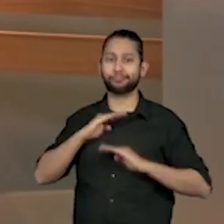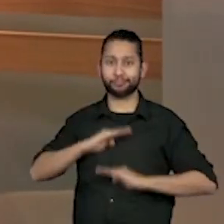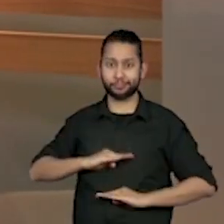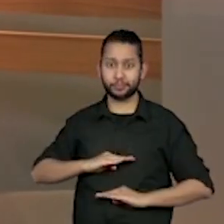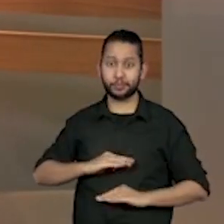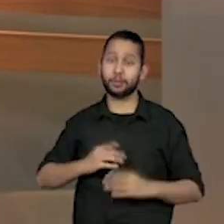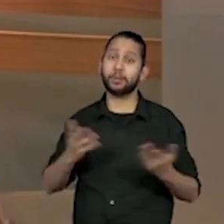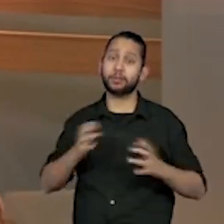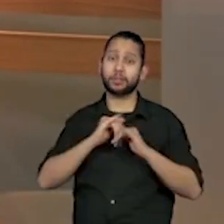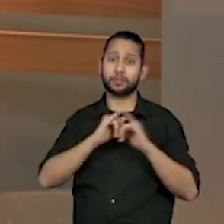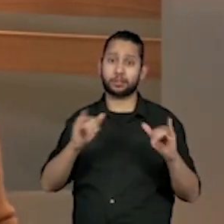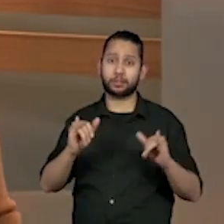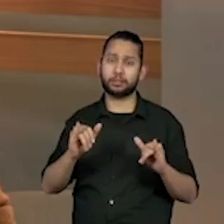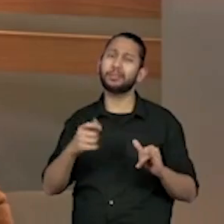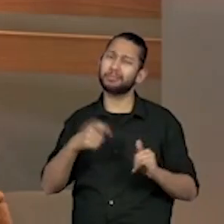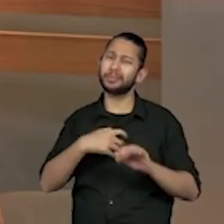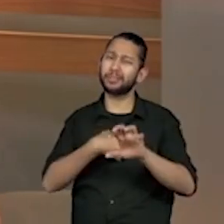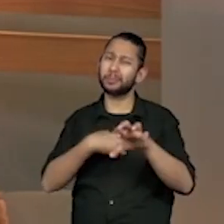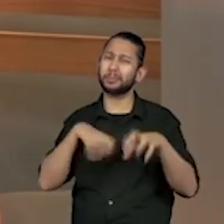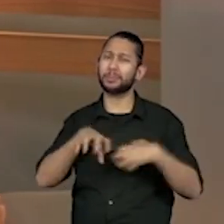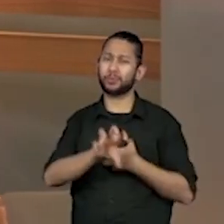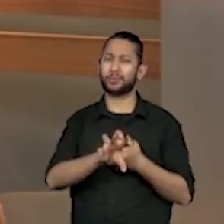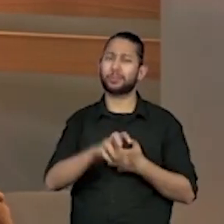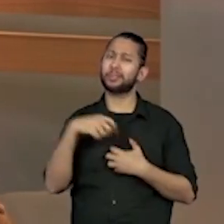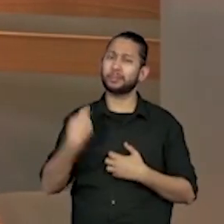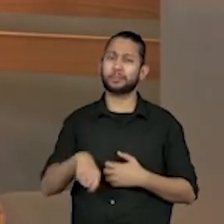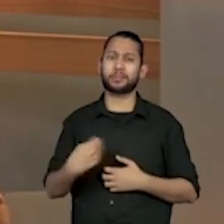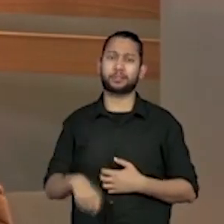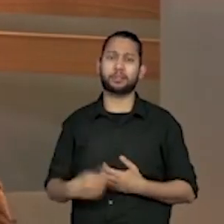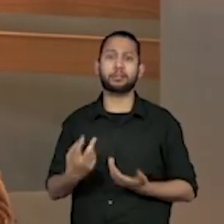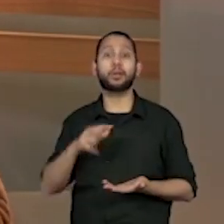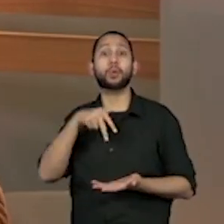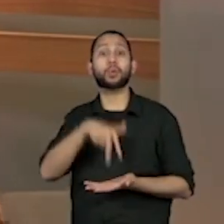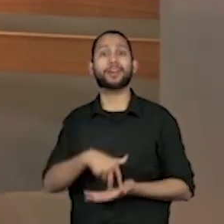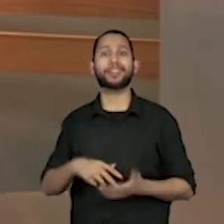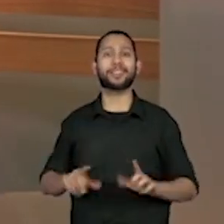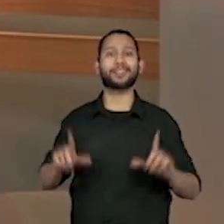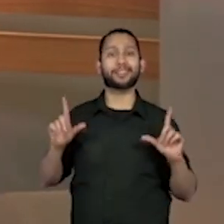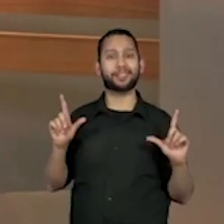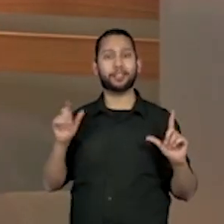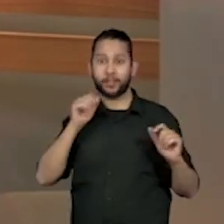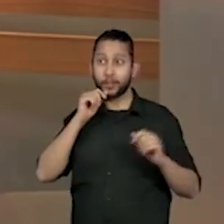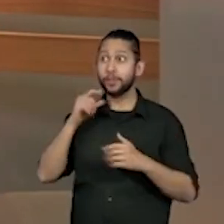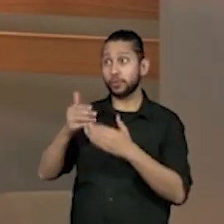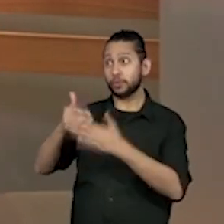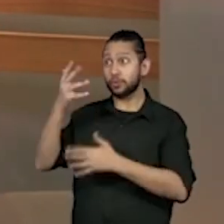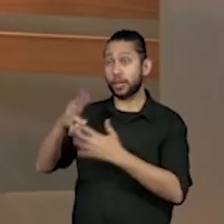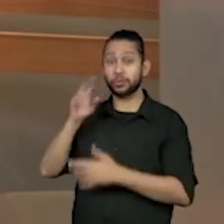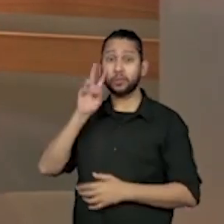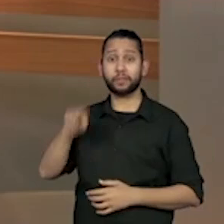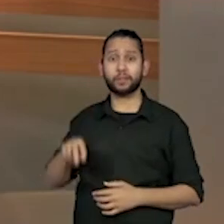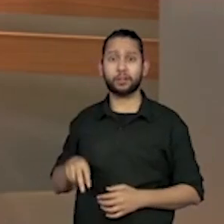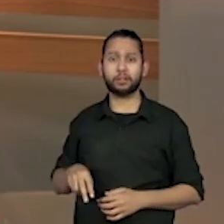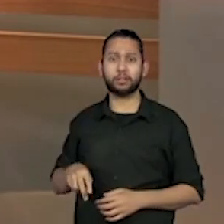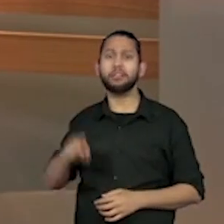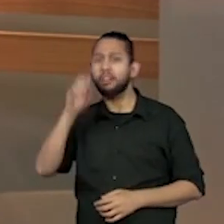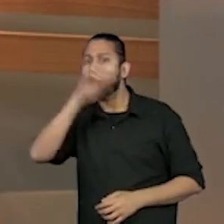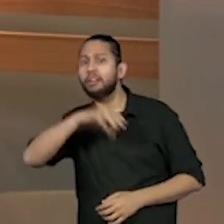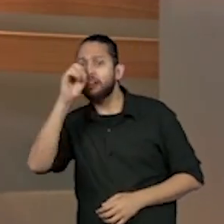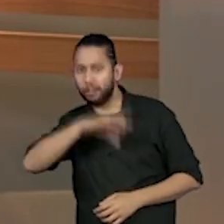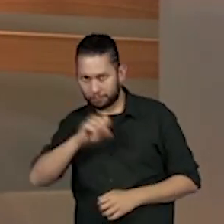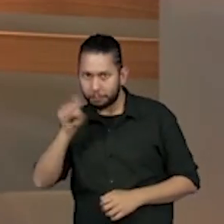recadinho é, galera, mais empatia, mais empatia. Não é porque eu estou aqui, atrás de um chat, que eu estou livre para falar o que eu